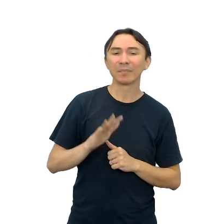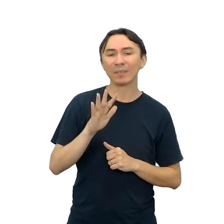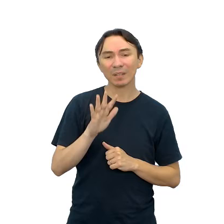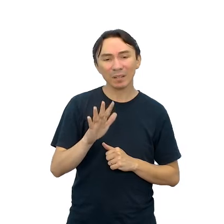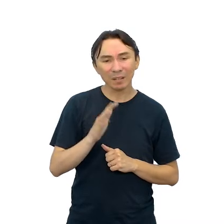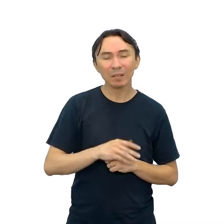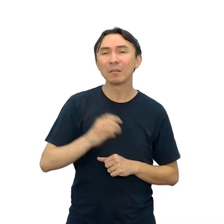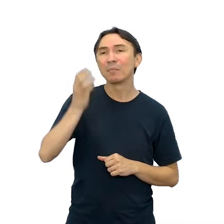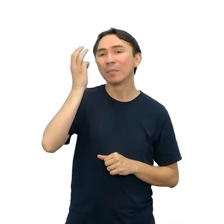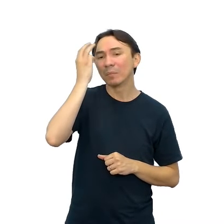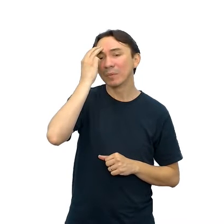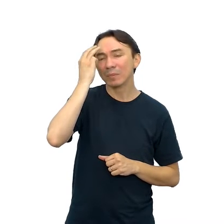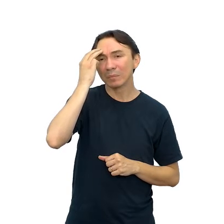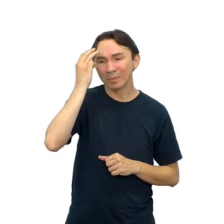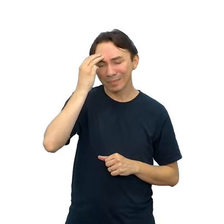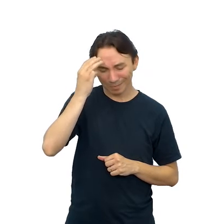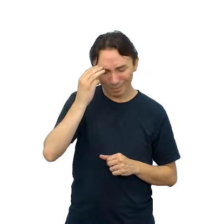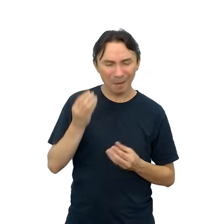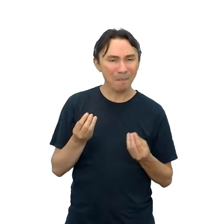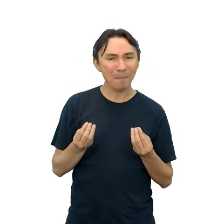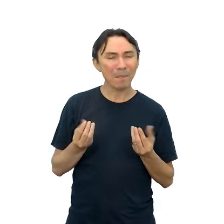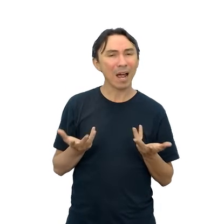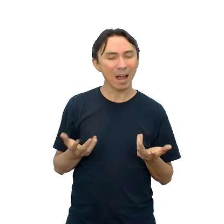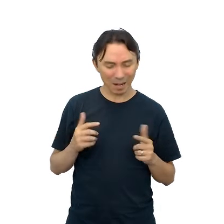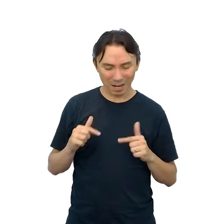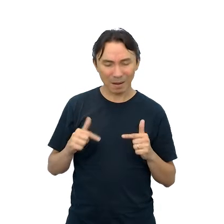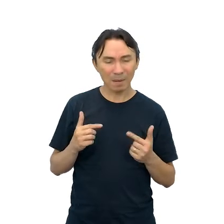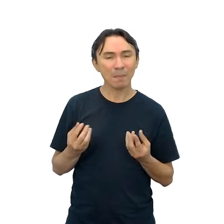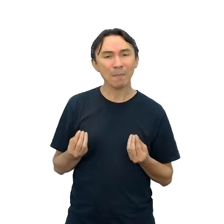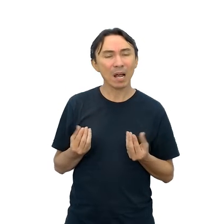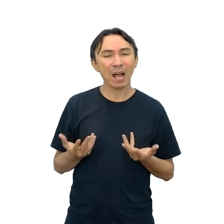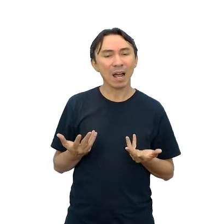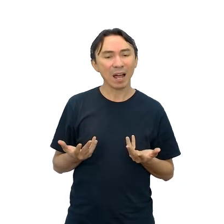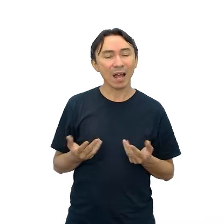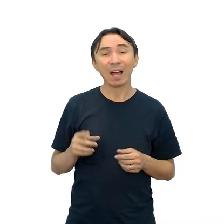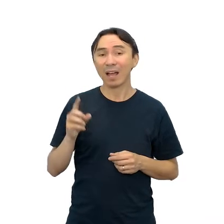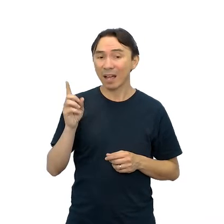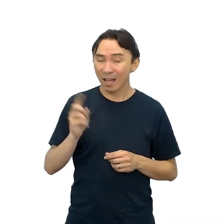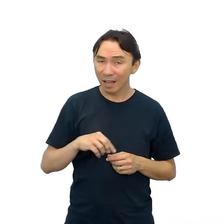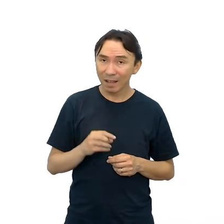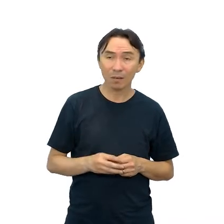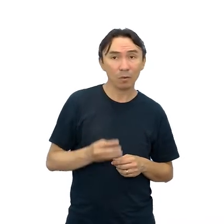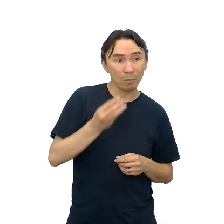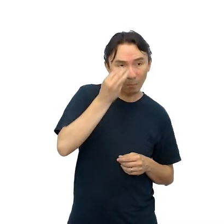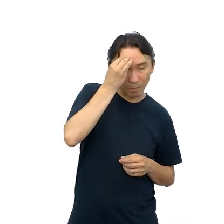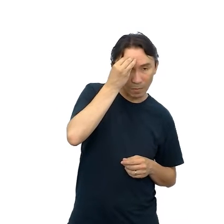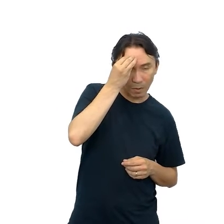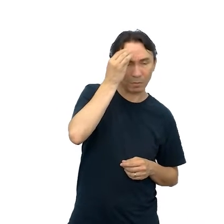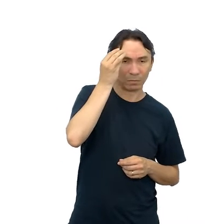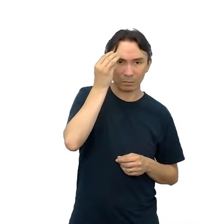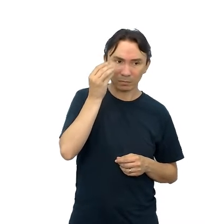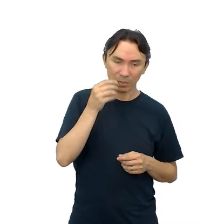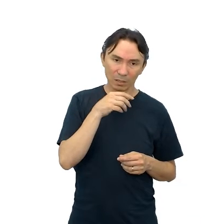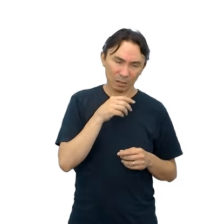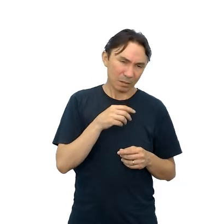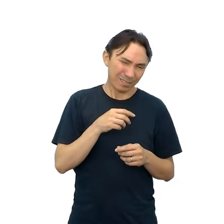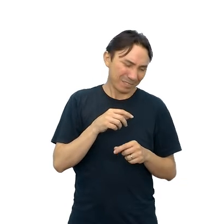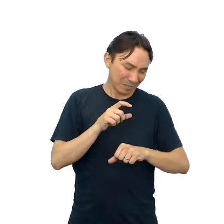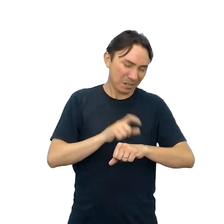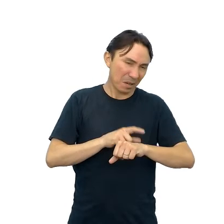da nossa memória de trabalho? Armazenar temporariamente informações que nós